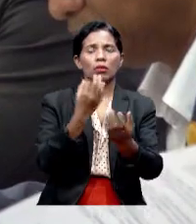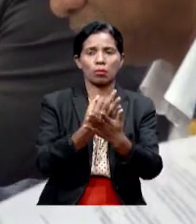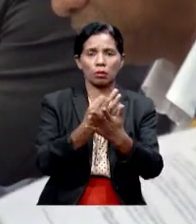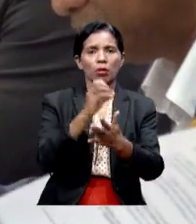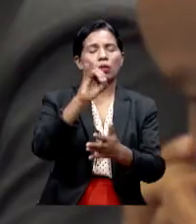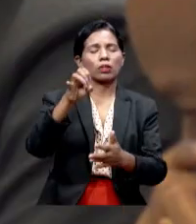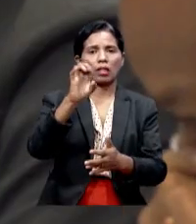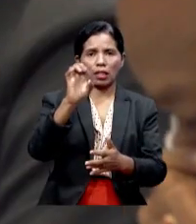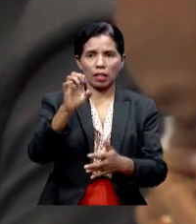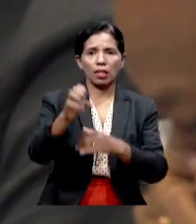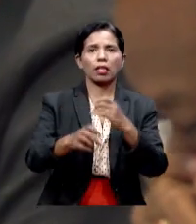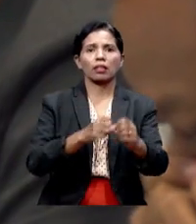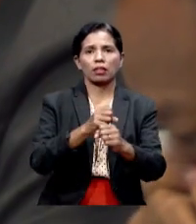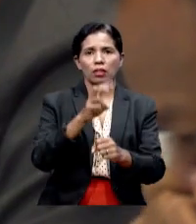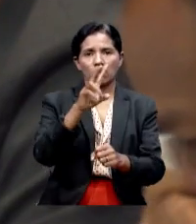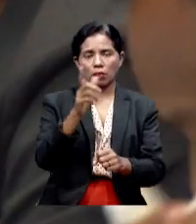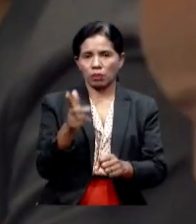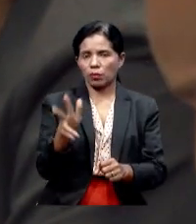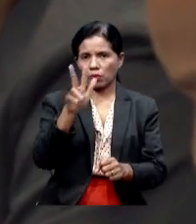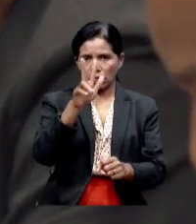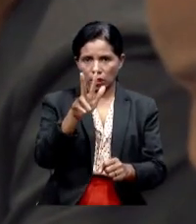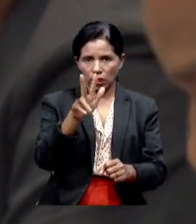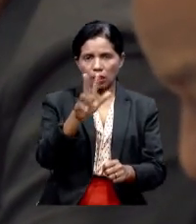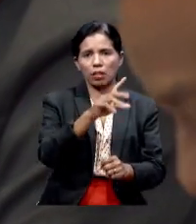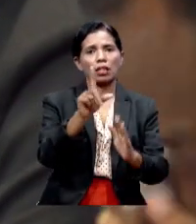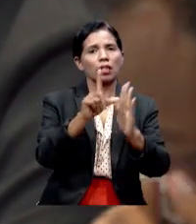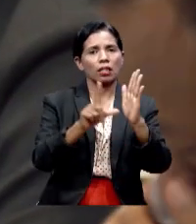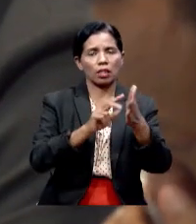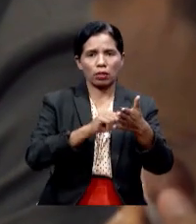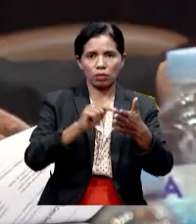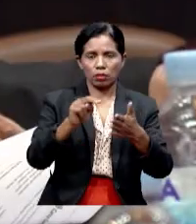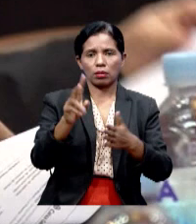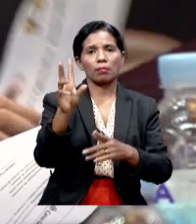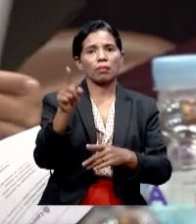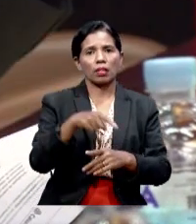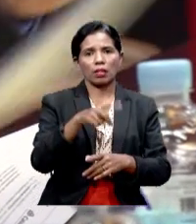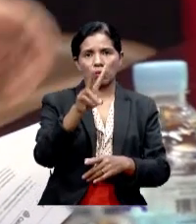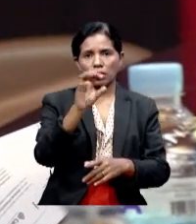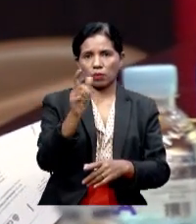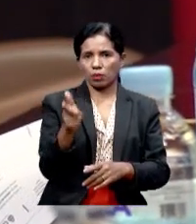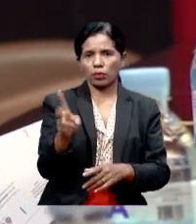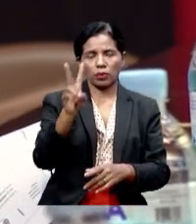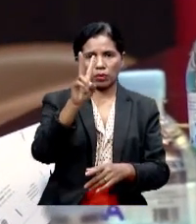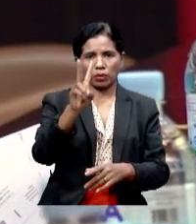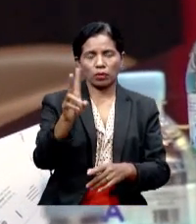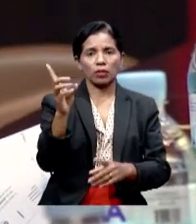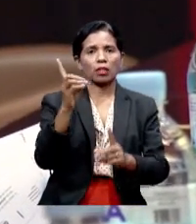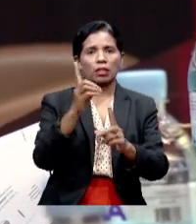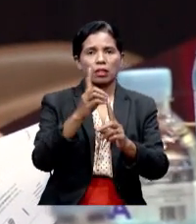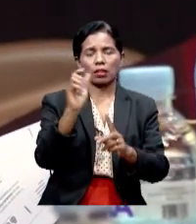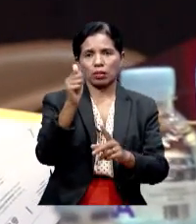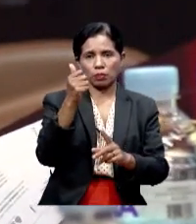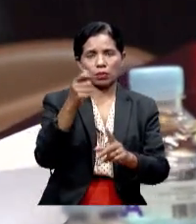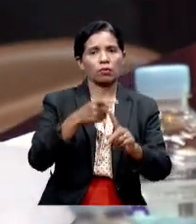Estado, Batina Ring Rua, Rua 1905, no Lei número Rua, Bararim Rua, Rua 1905, Loron Sanulo, Fulano